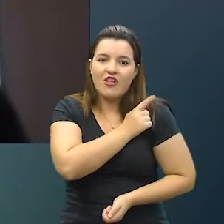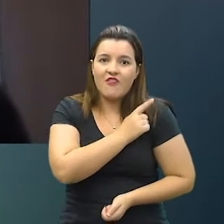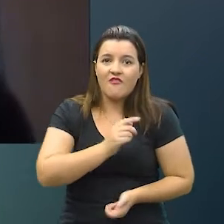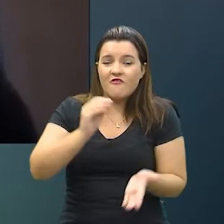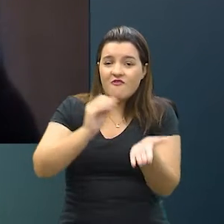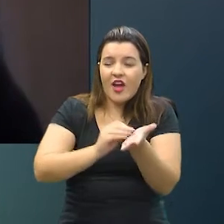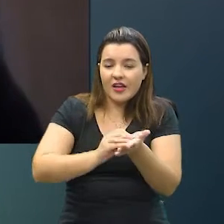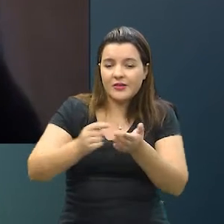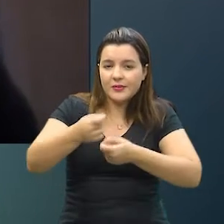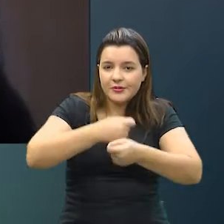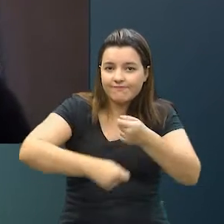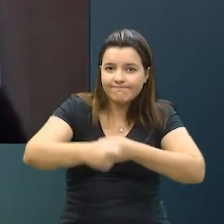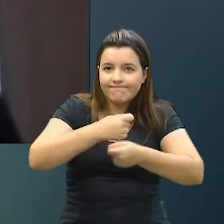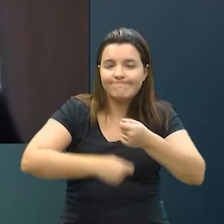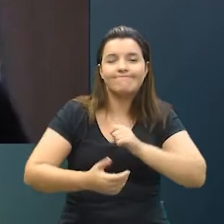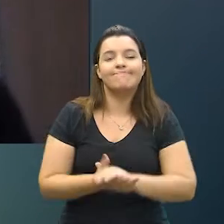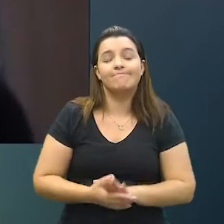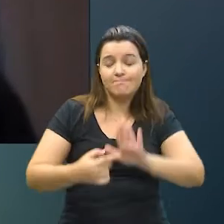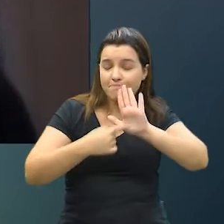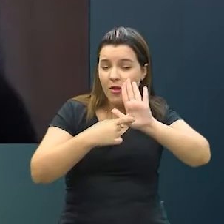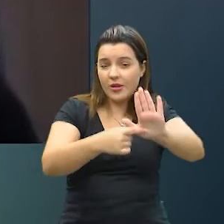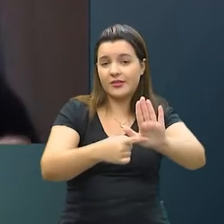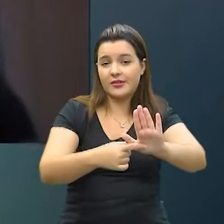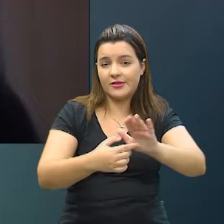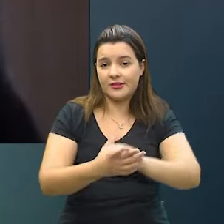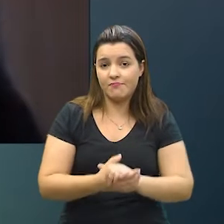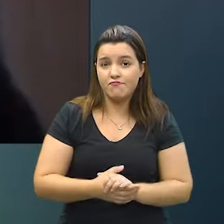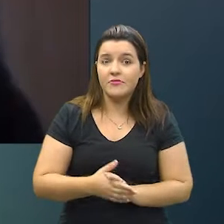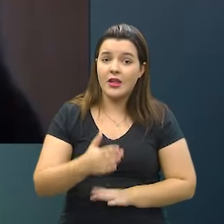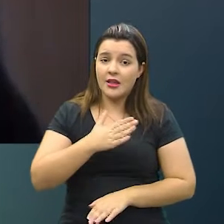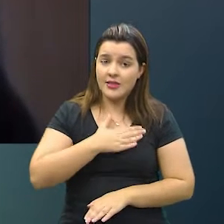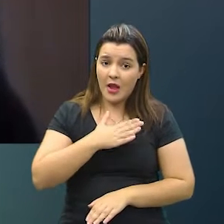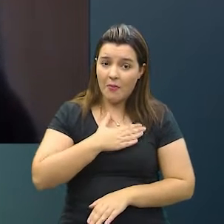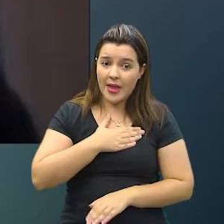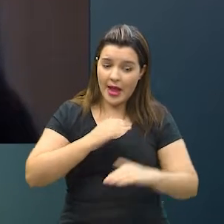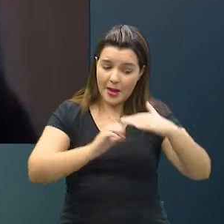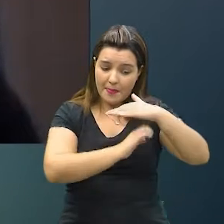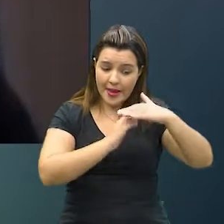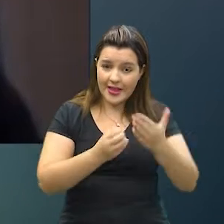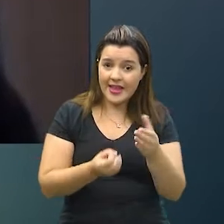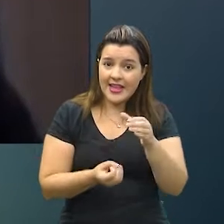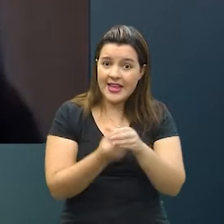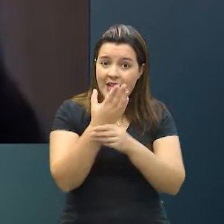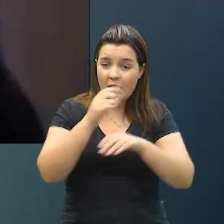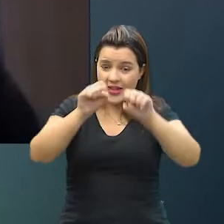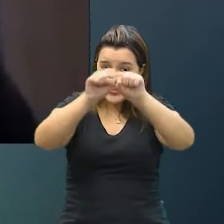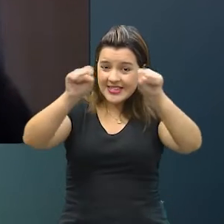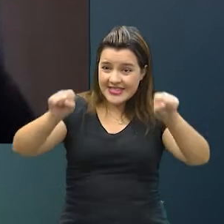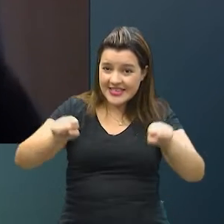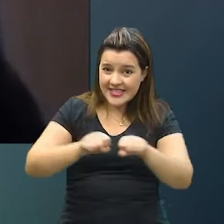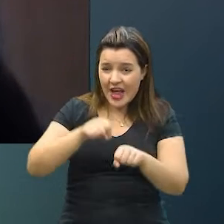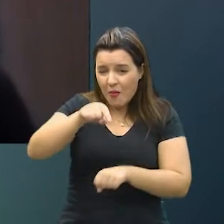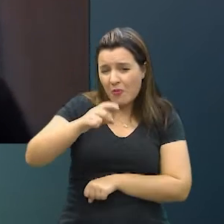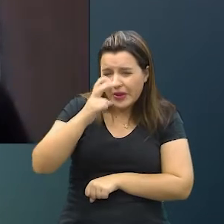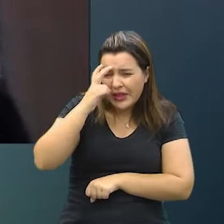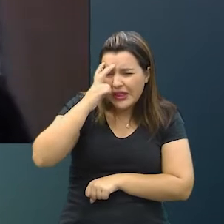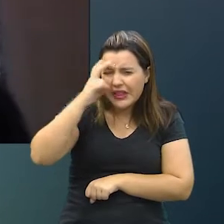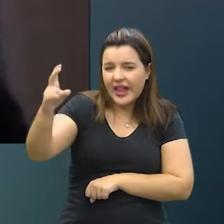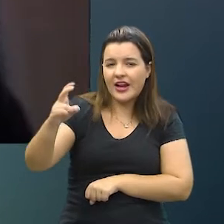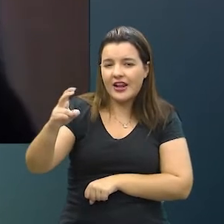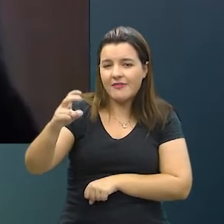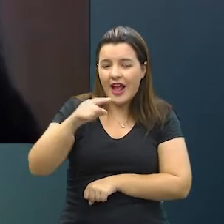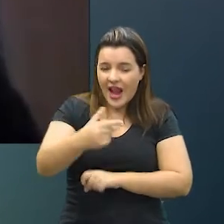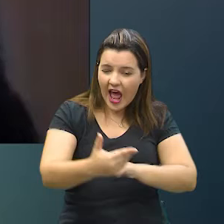a Certus ela vem que entra com uma plataforma de gestão, né? Então é uma plataforma online inteligente que controla